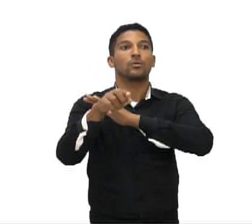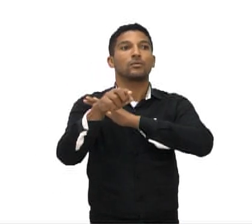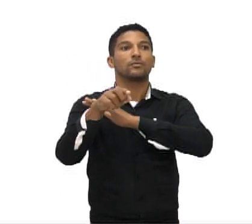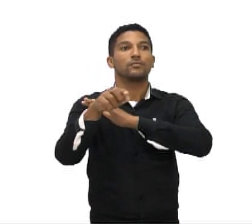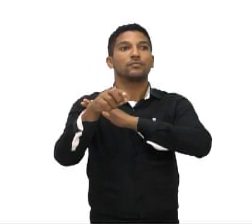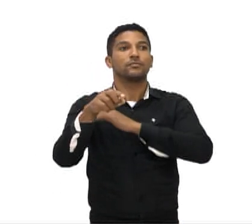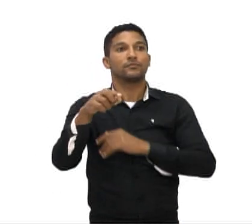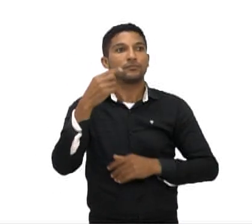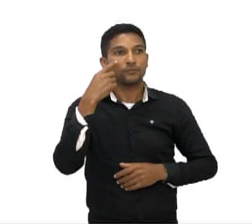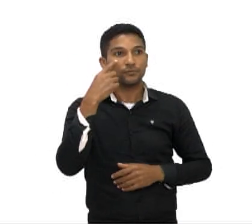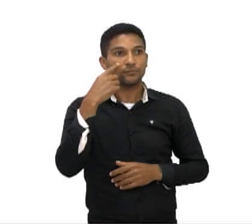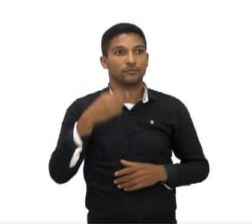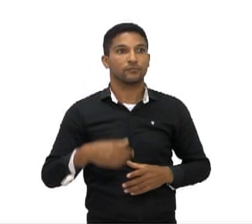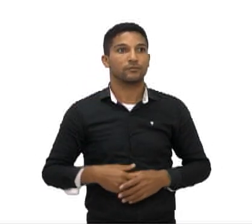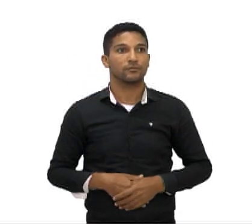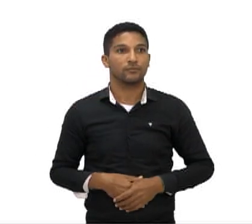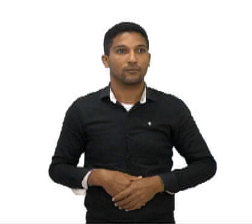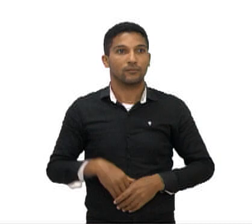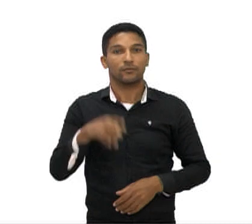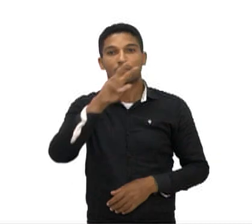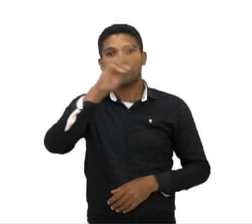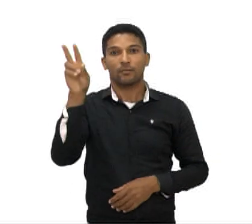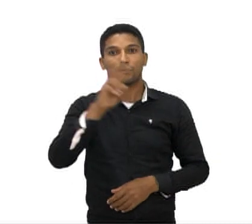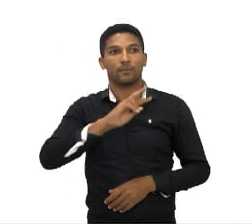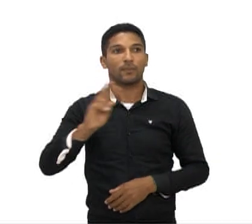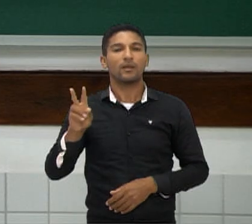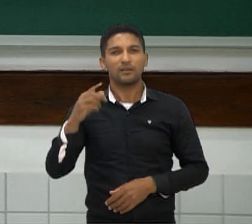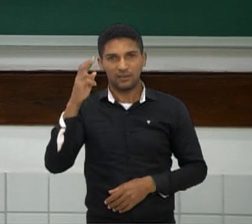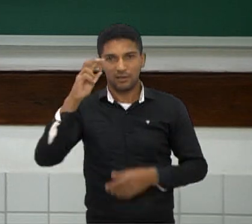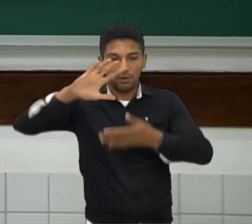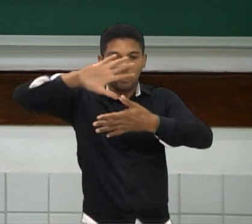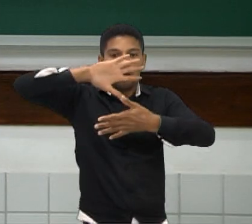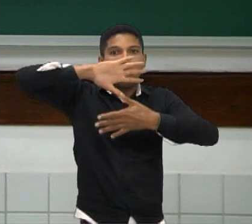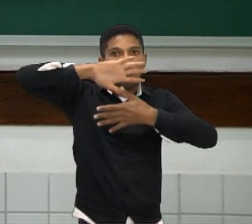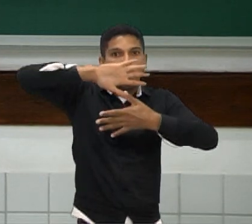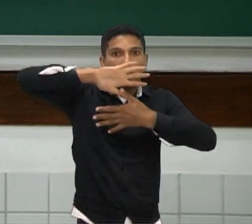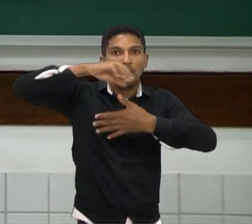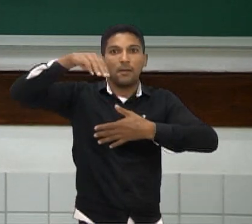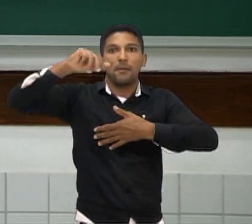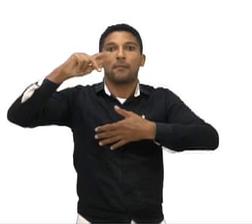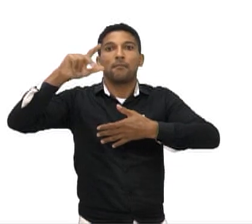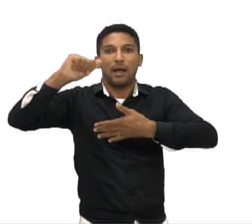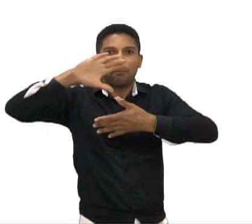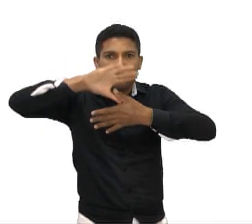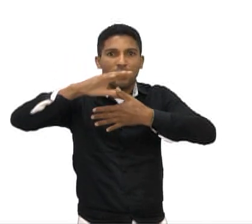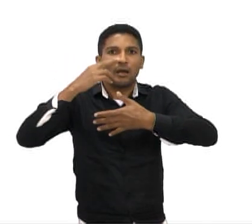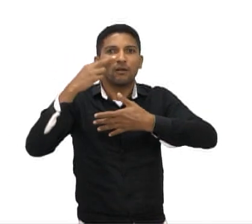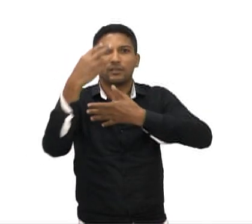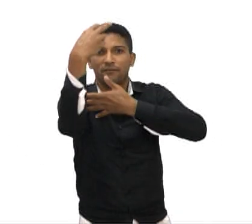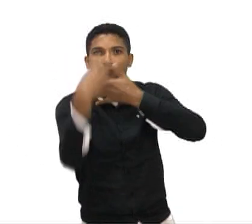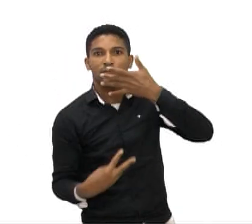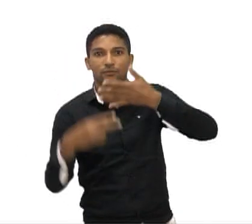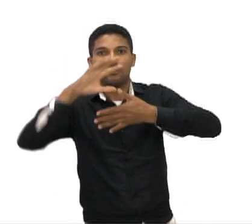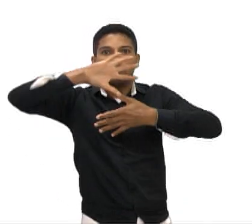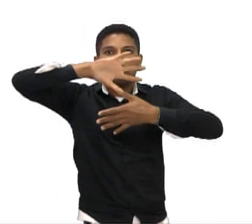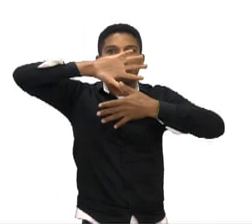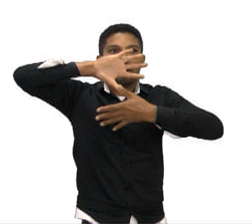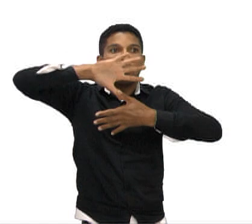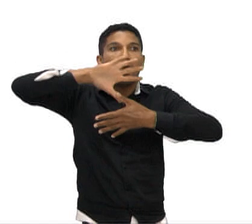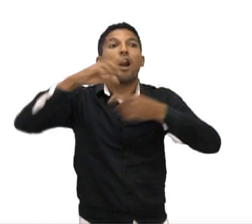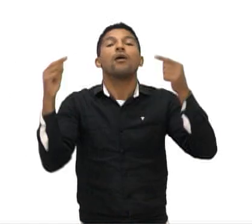continente sul-americano? Lembrando que aquele mapa é do continente americano. Então, vamos lá. Letra